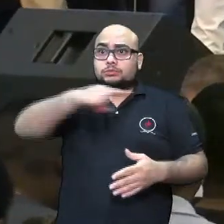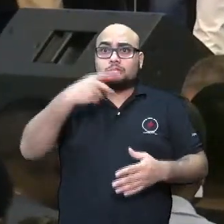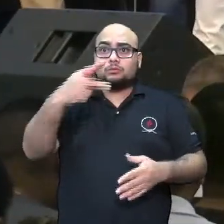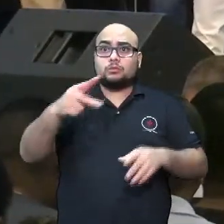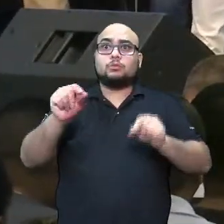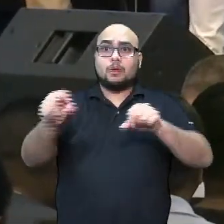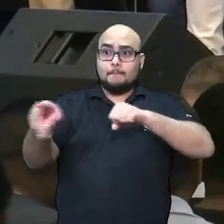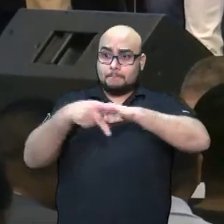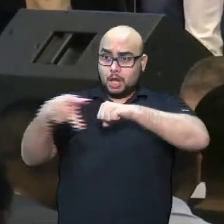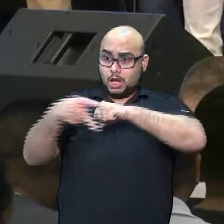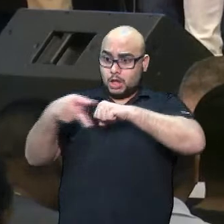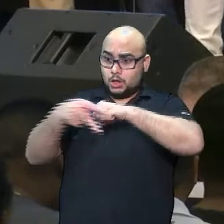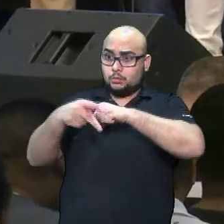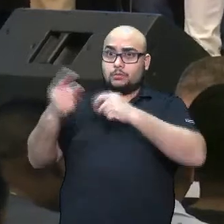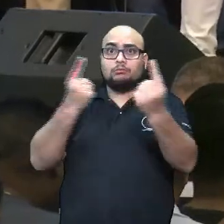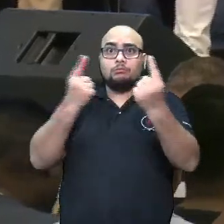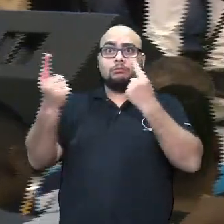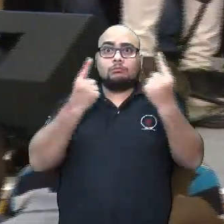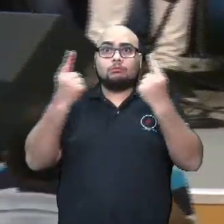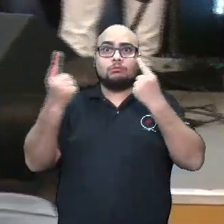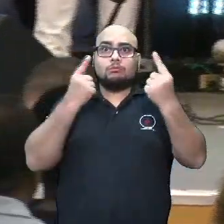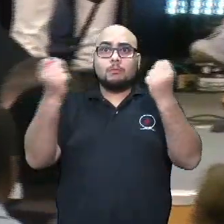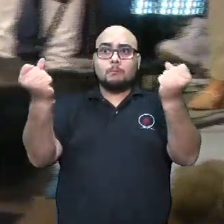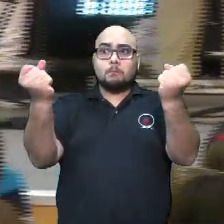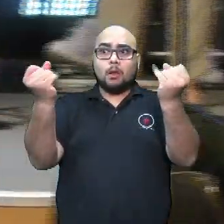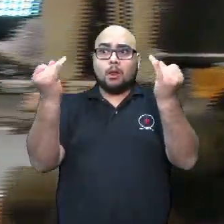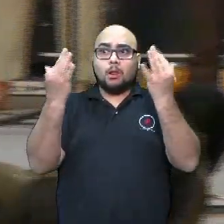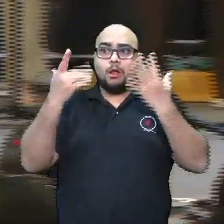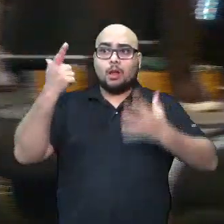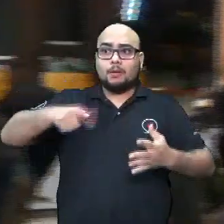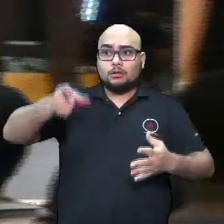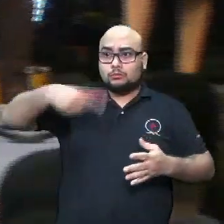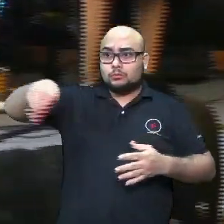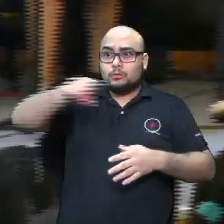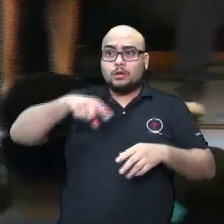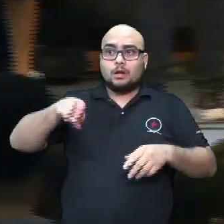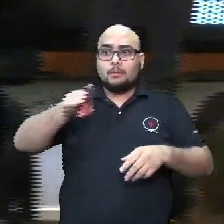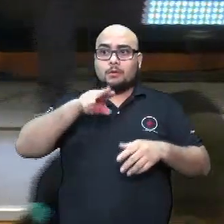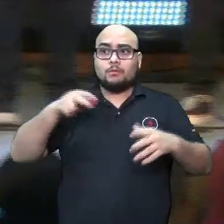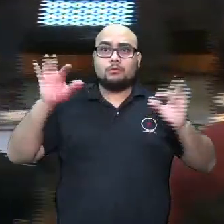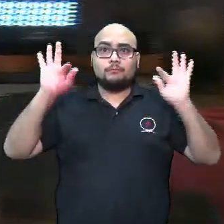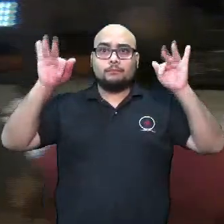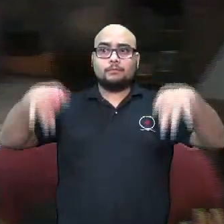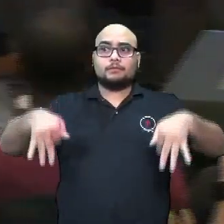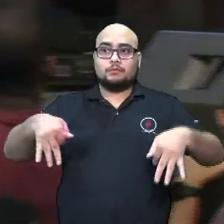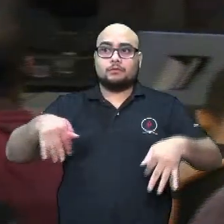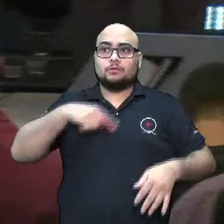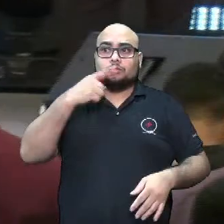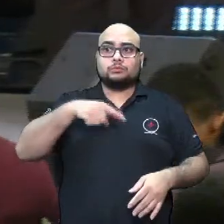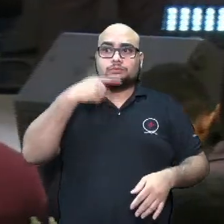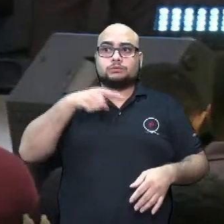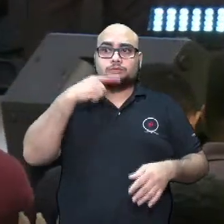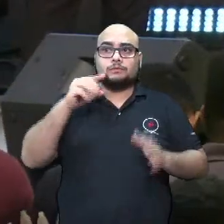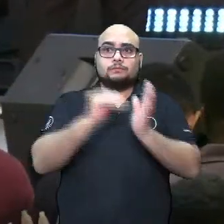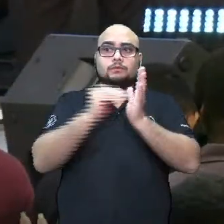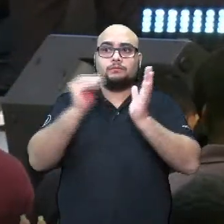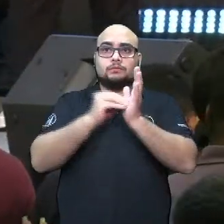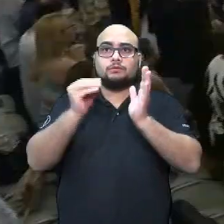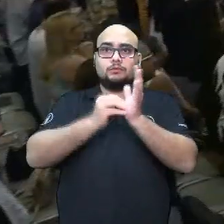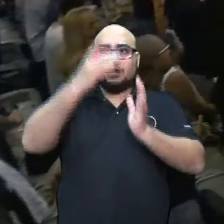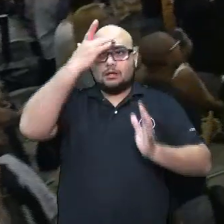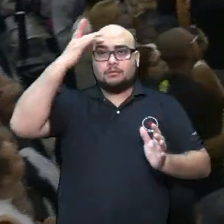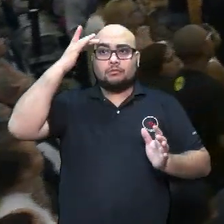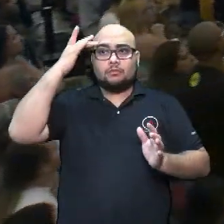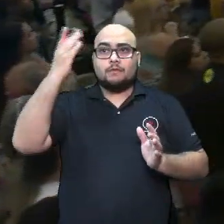ele. Isso. Cadê você, minha irmã? Eu quero encerrar, mas eu não consegui, não estou conseguindo ainda. Ainda falta gente. Eu sei que você